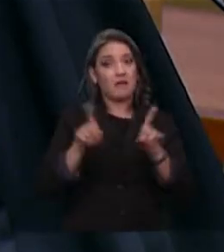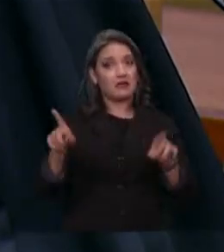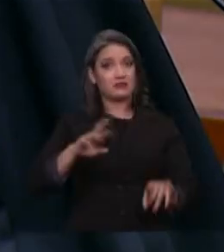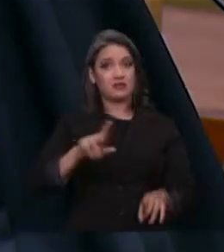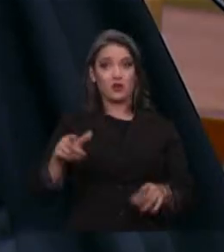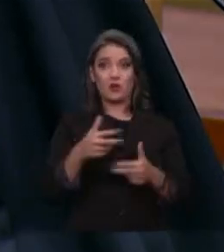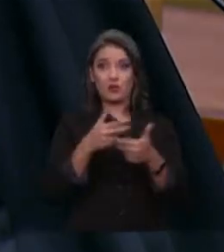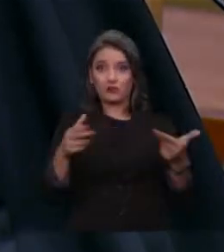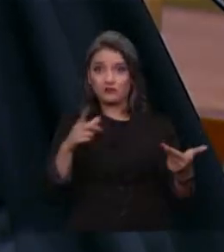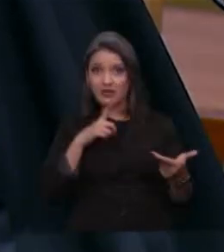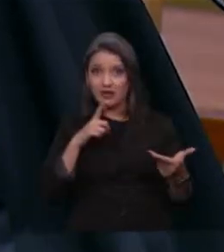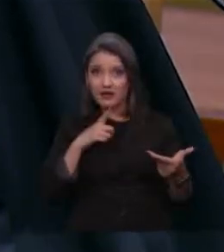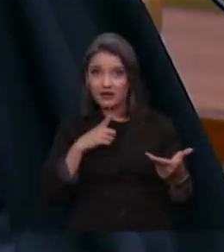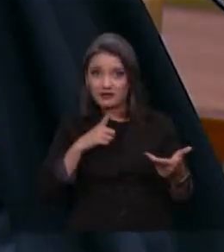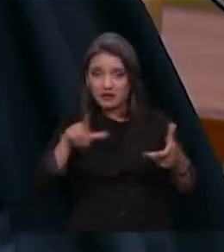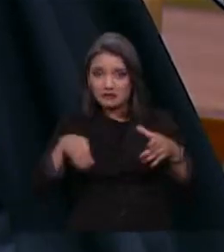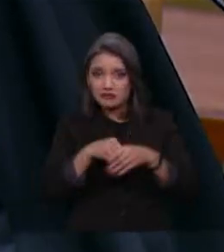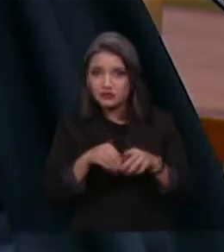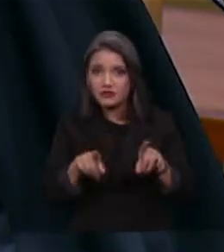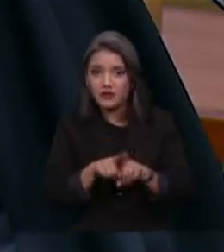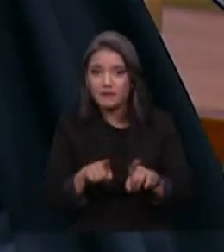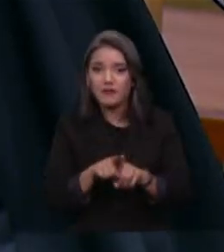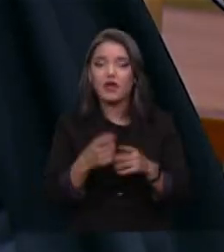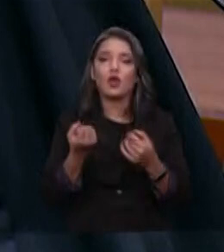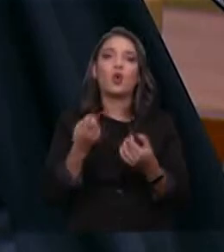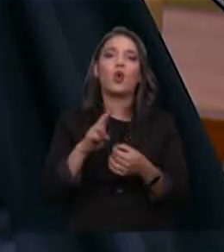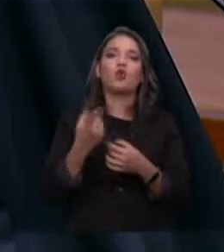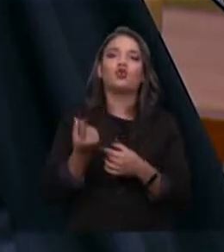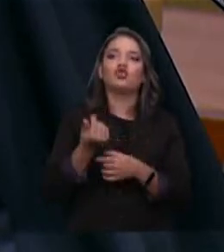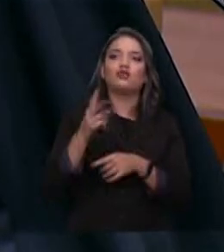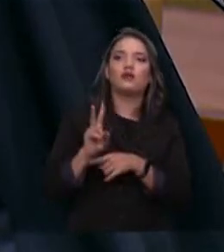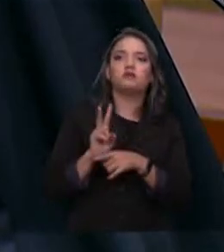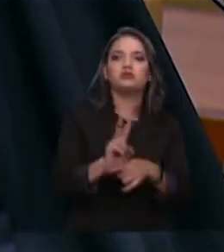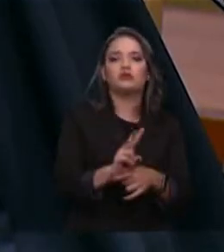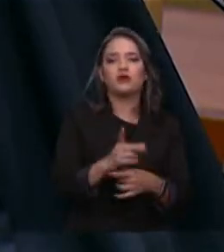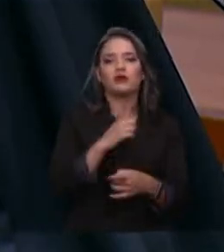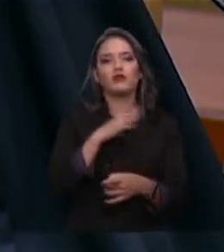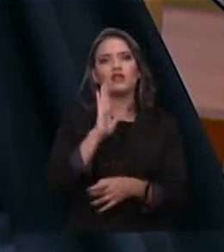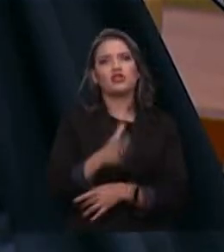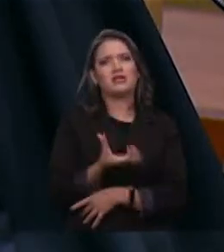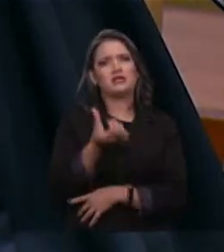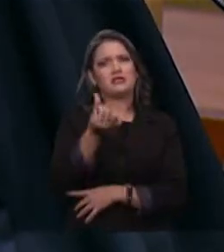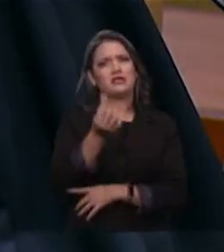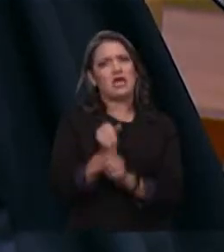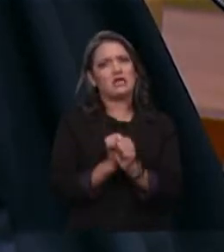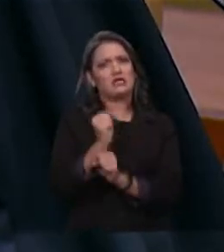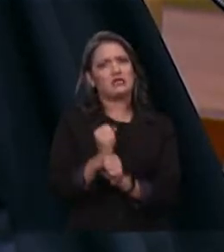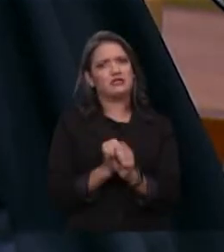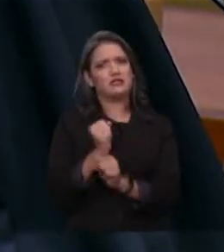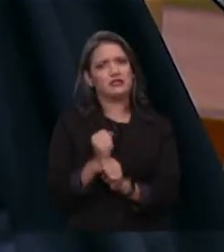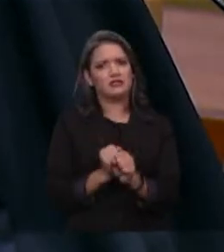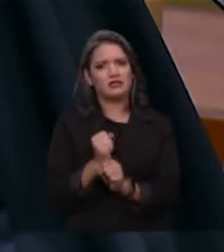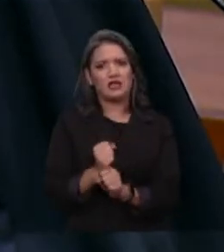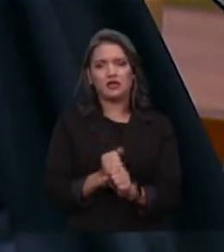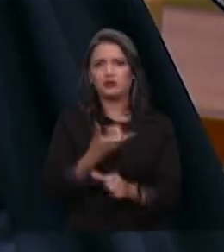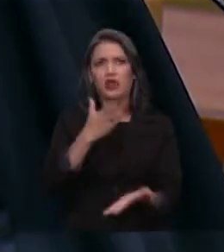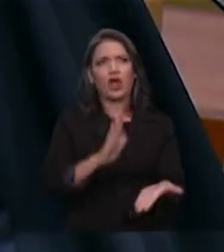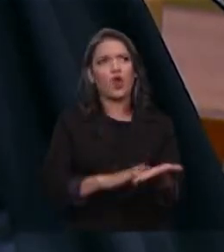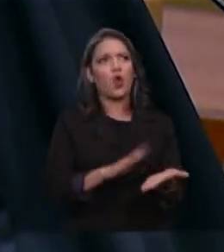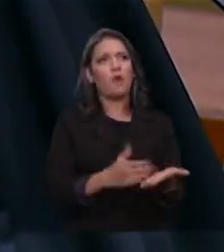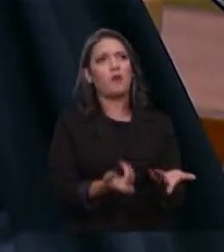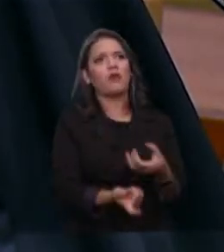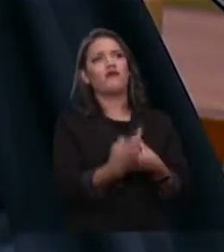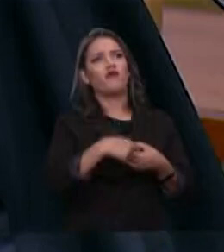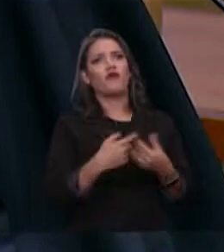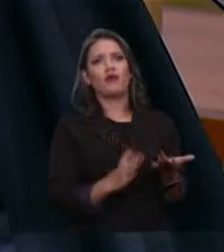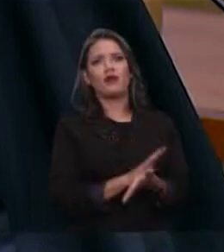observa ordinariamente, tampouco a de implemento de empréstimo de dinheiro que perdura por cerca de 6 anos sem que se proceda à cobrança pelas vias